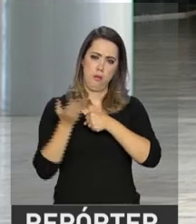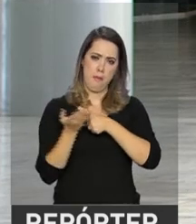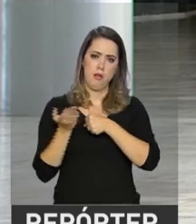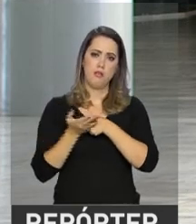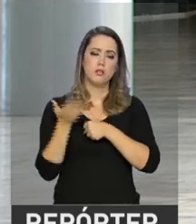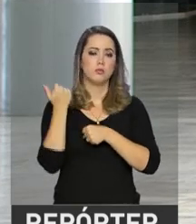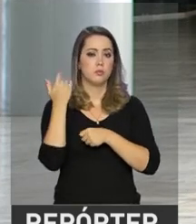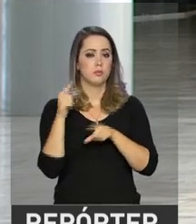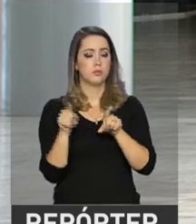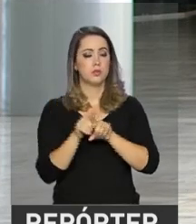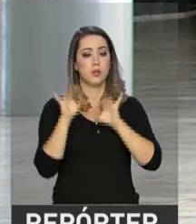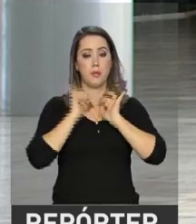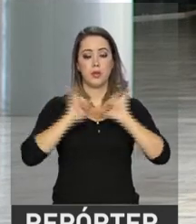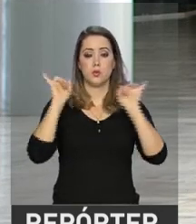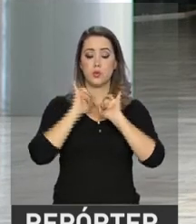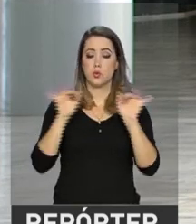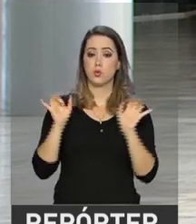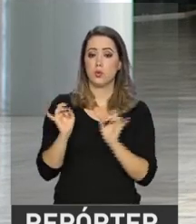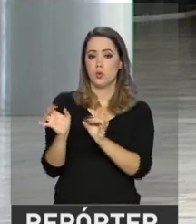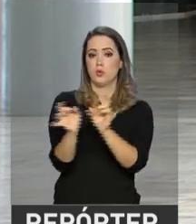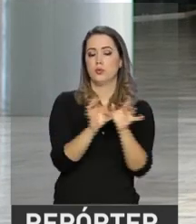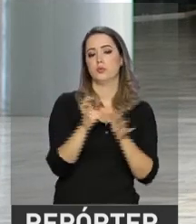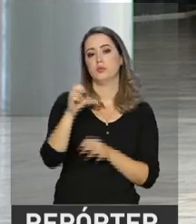também anunciou a concessão de